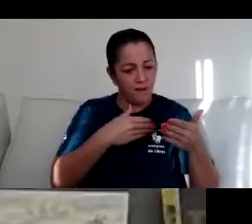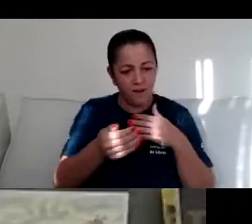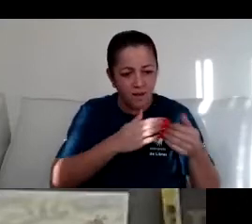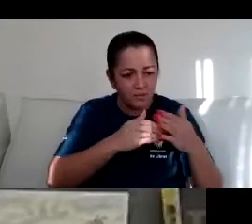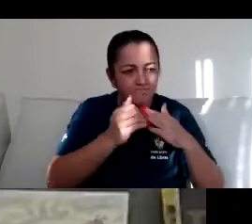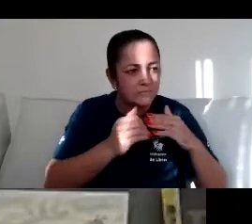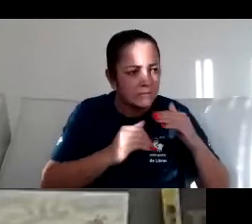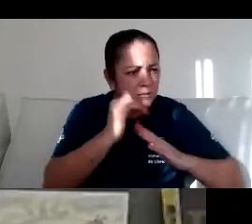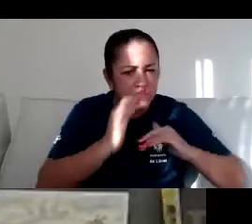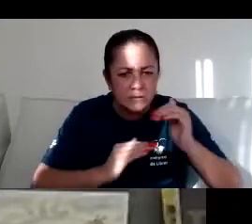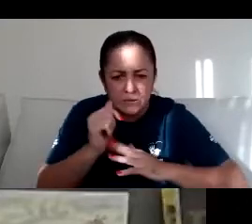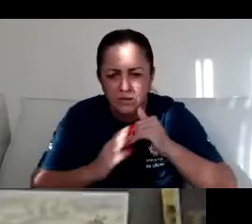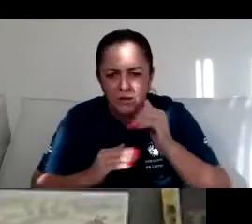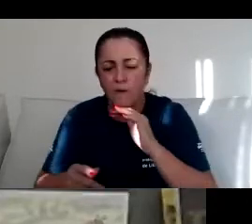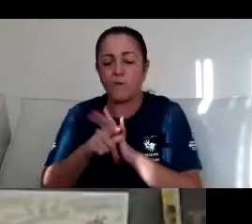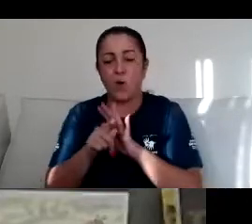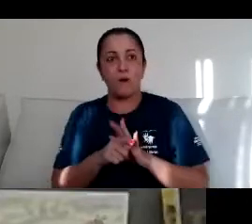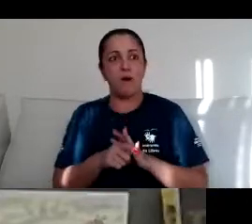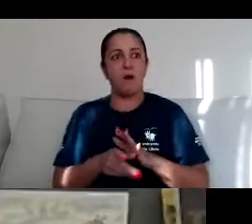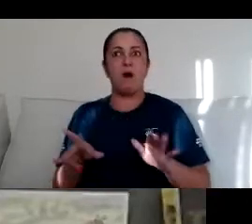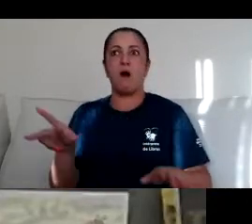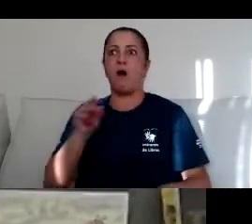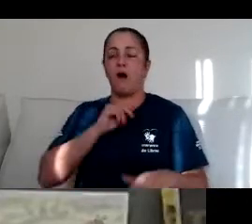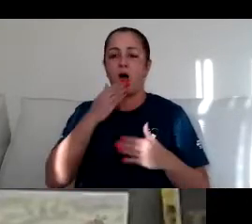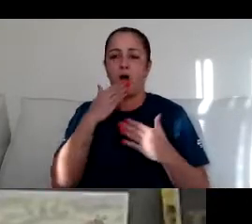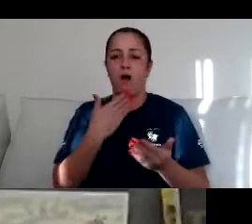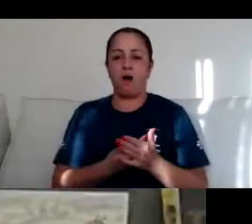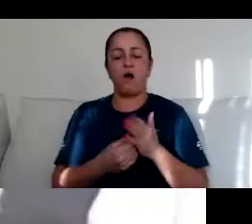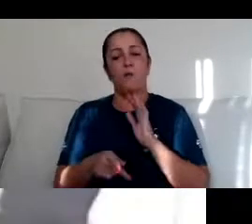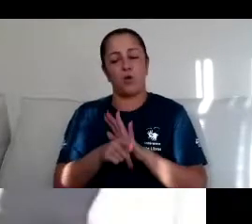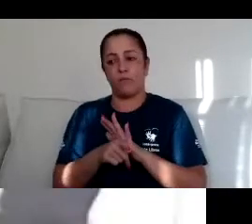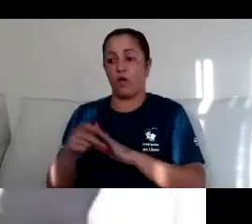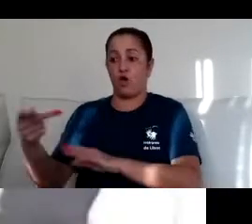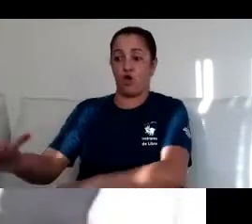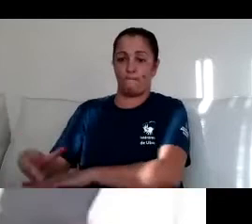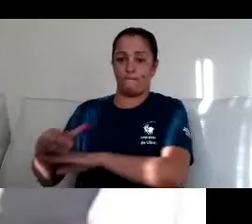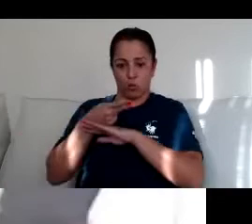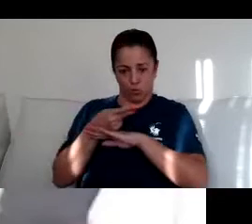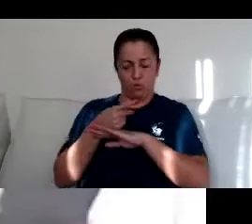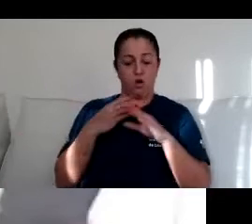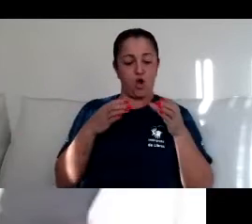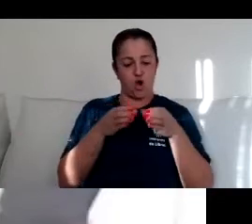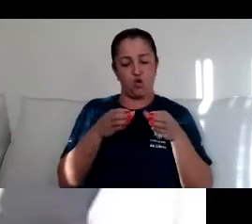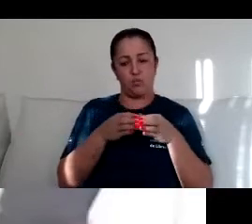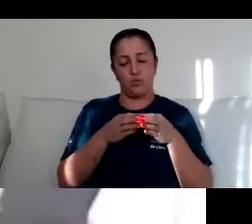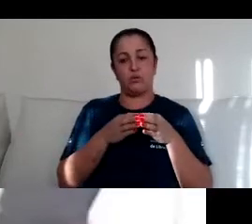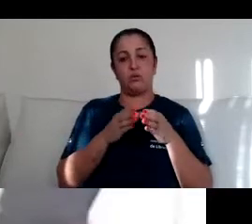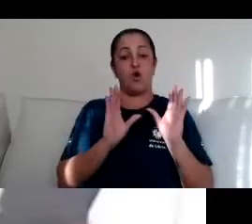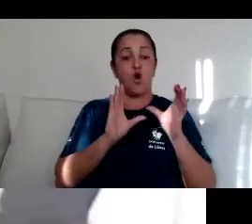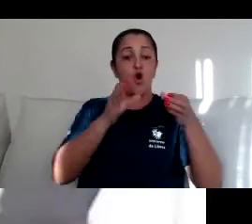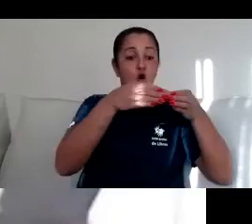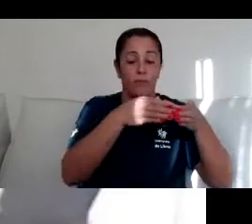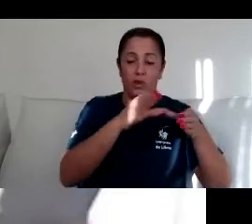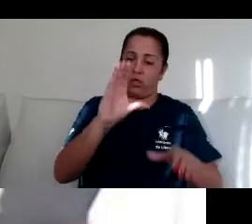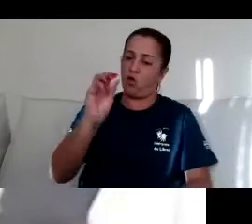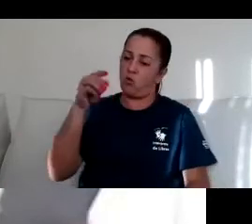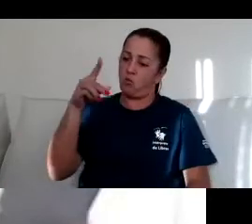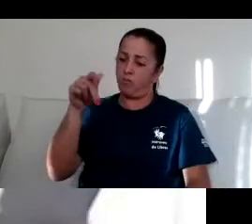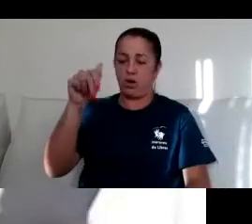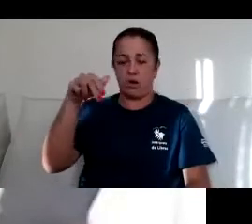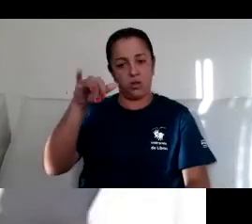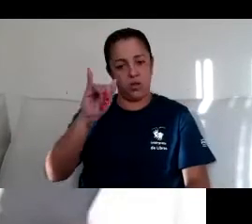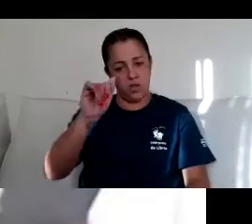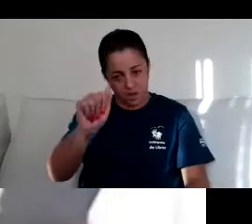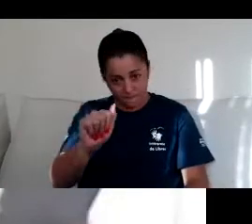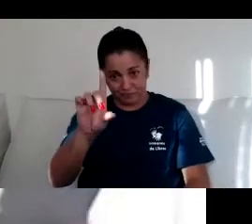incrível. Pouco tempo depois, fomos procurados pela Companhia das Letras e pela Fundação Tid Setúbal